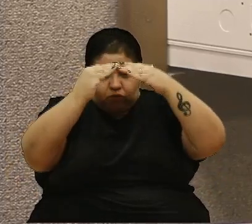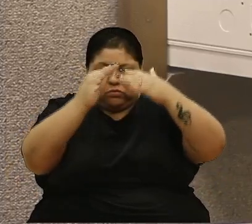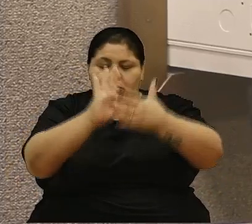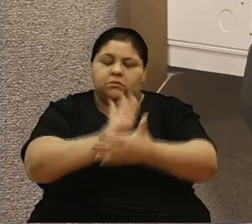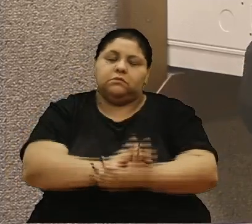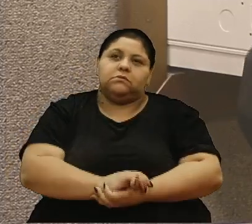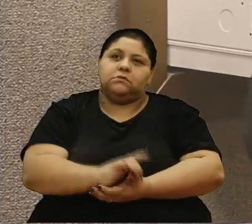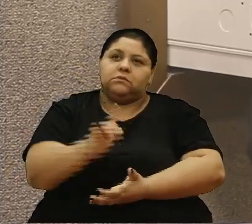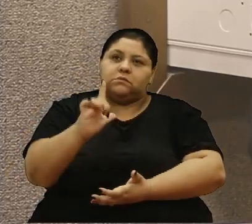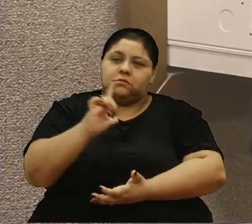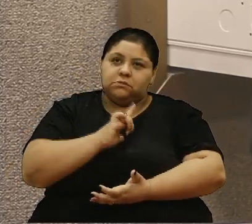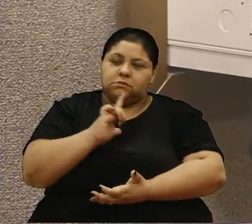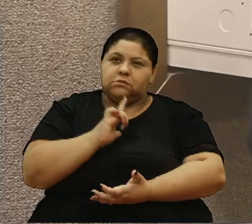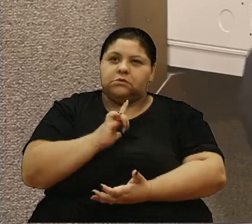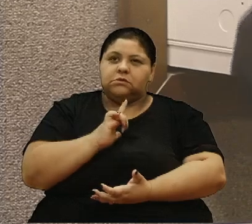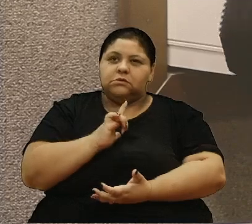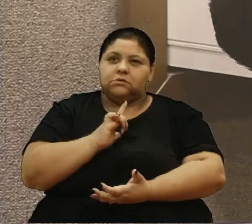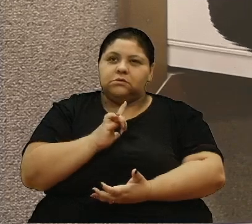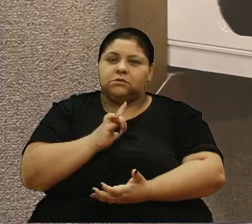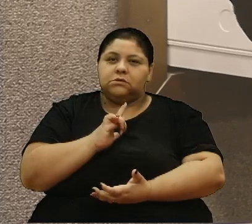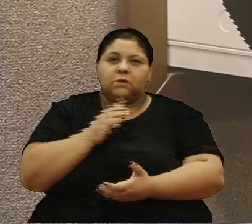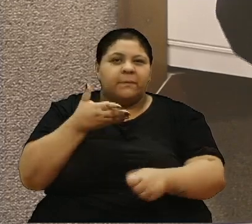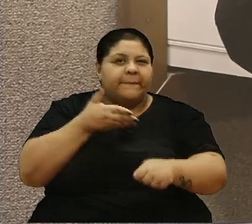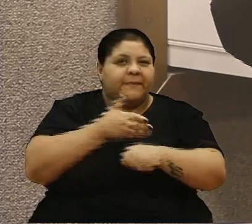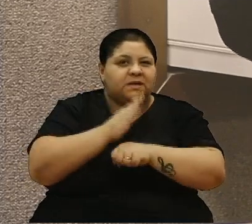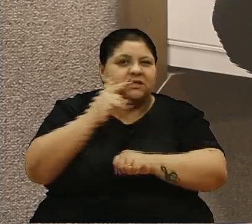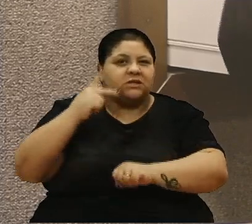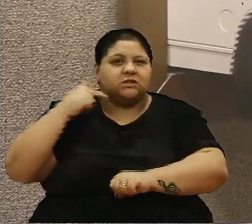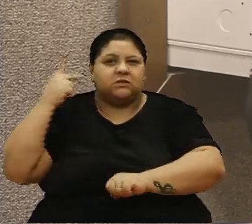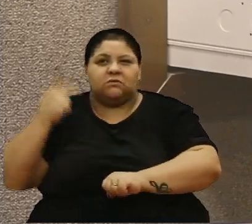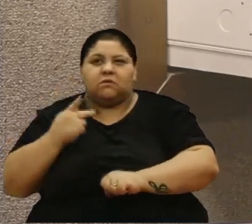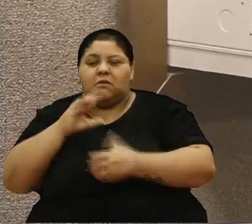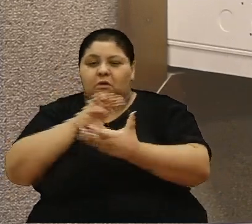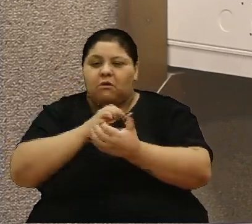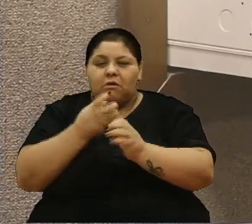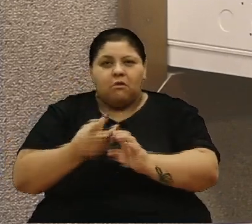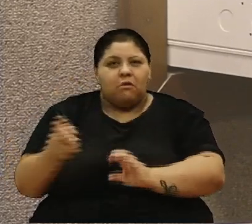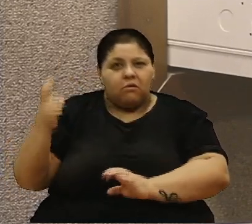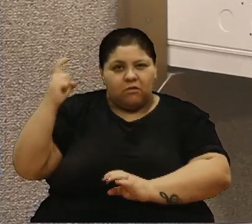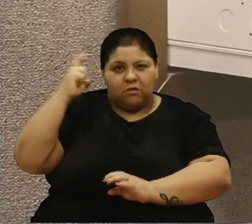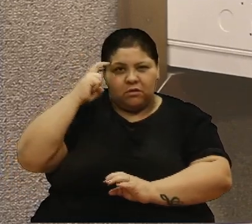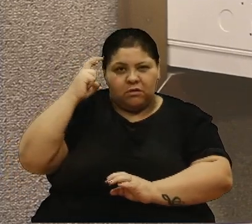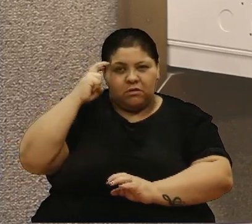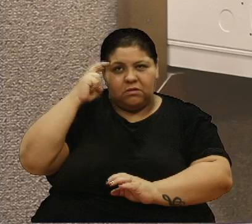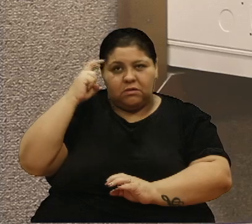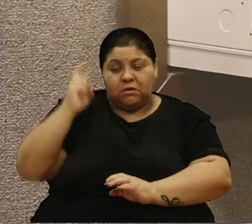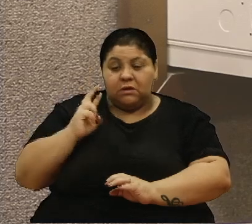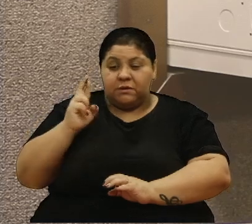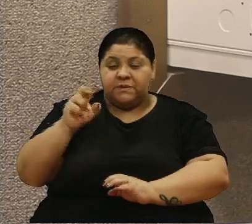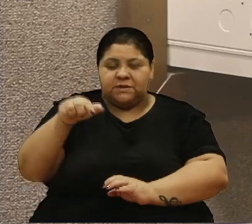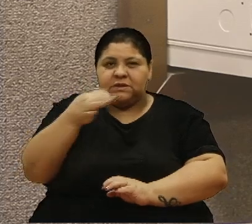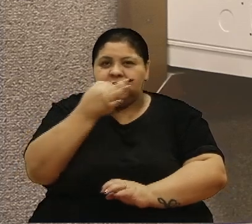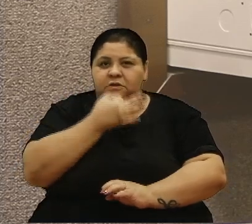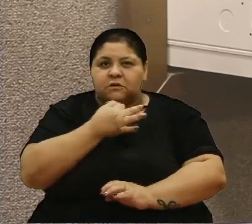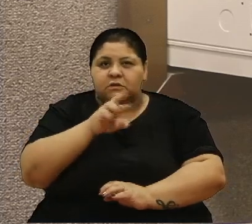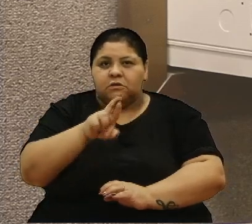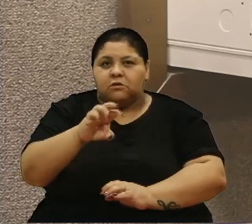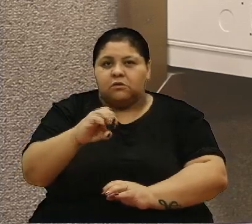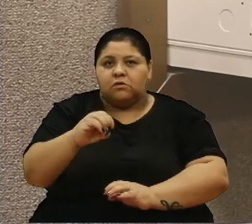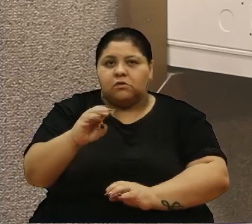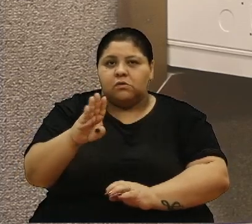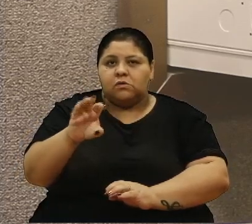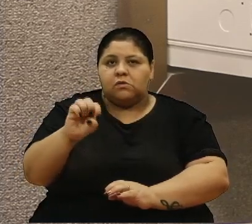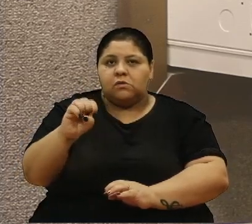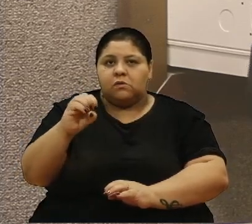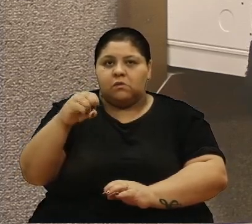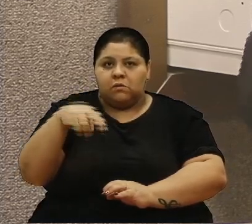pela inserção política, artista e cultural que o Robson representa na nossa cidade, sem dúvida